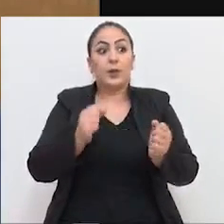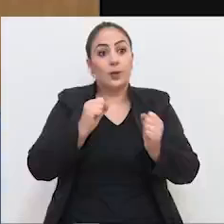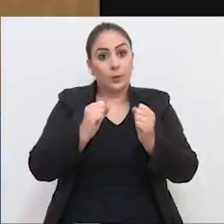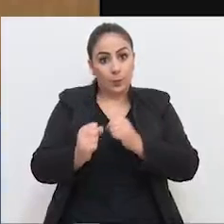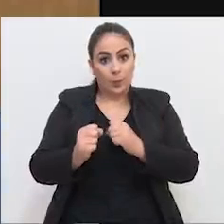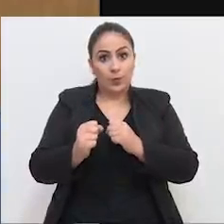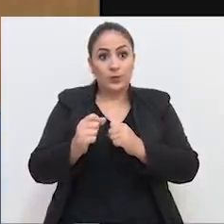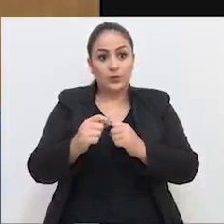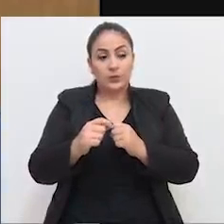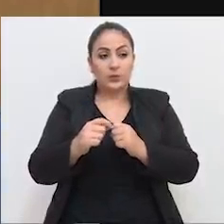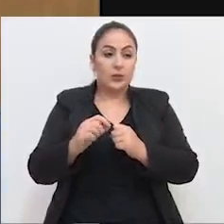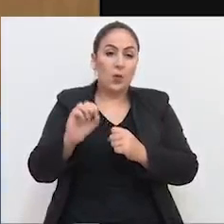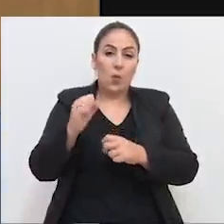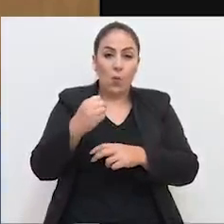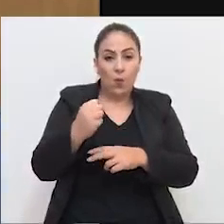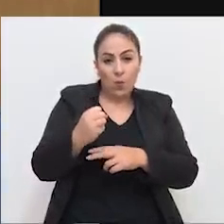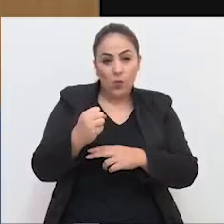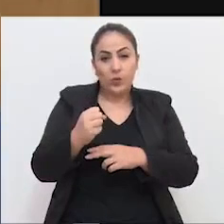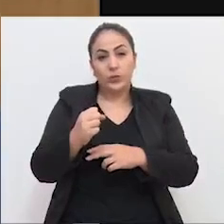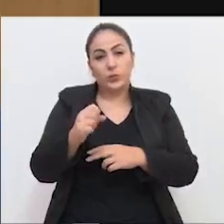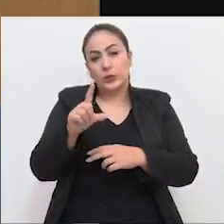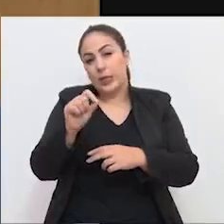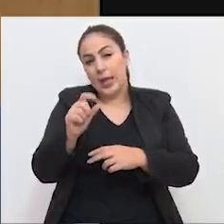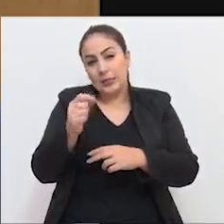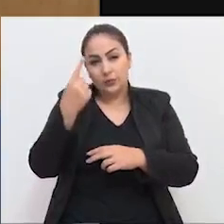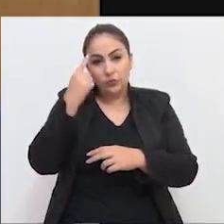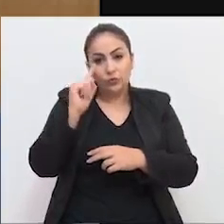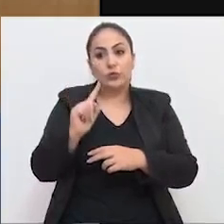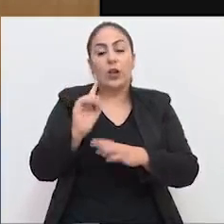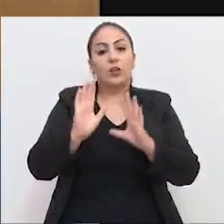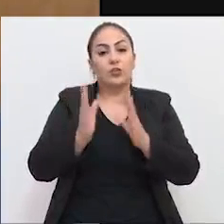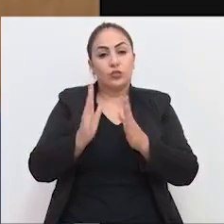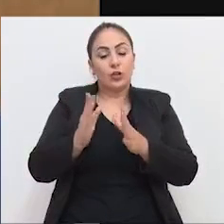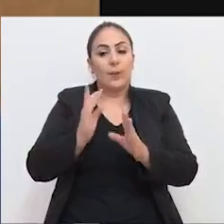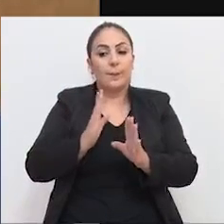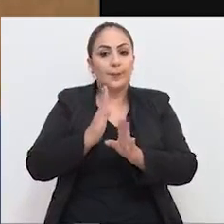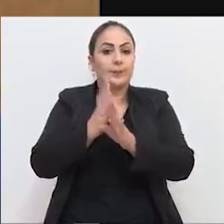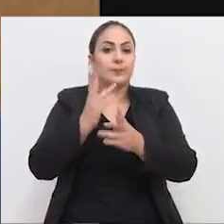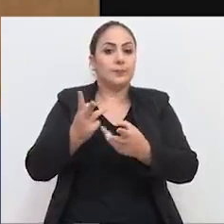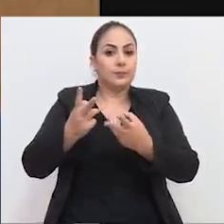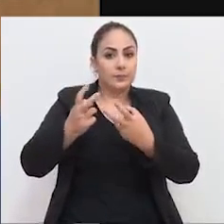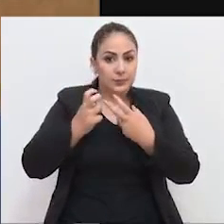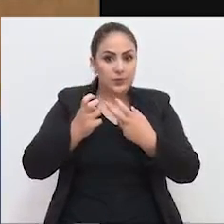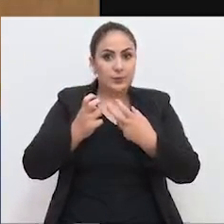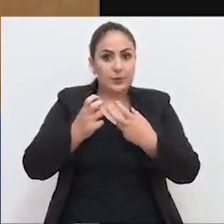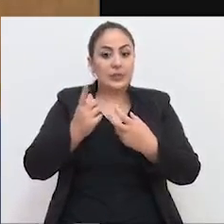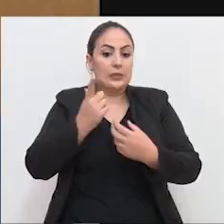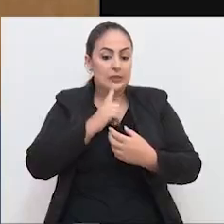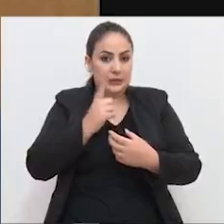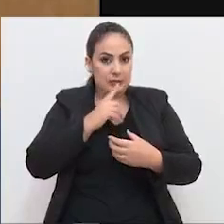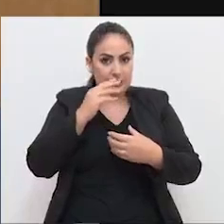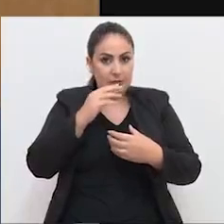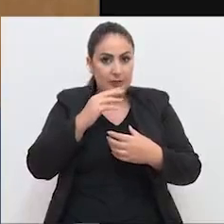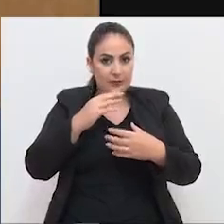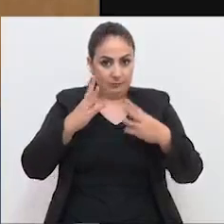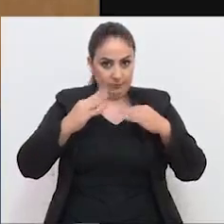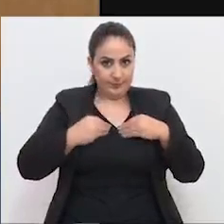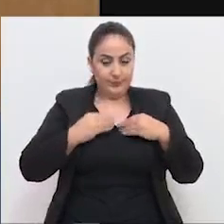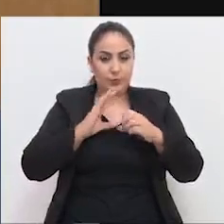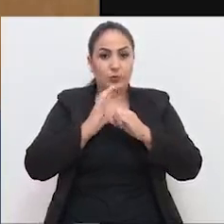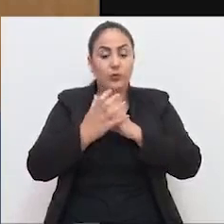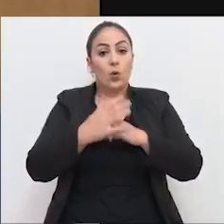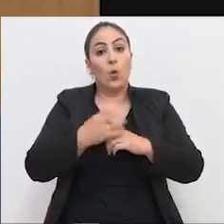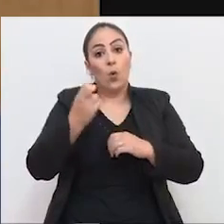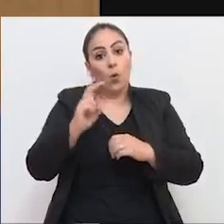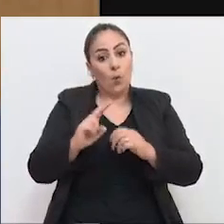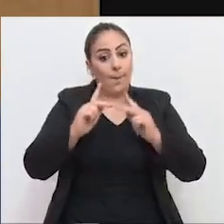ele pode ali a partir do 8º, 10º dia já identificar a formação dos anticorpos, ou também de alguém que já